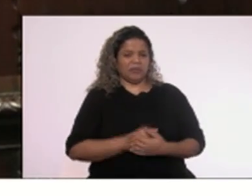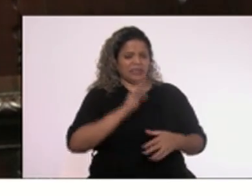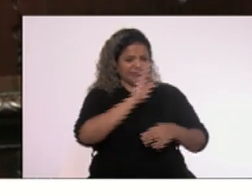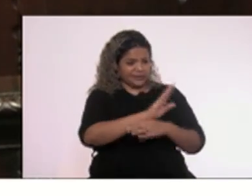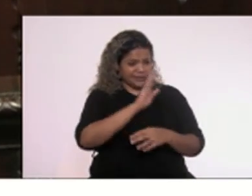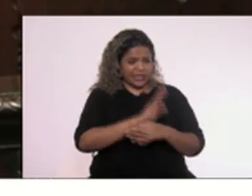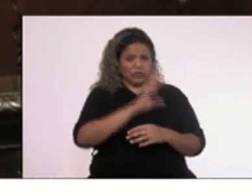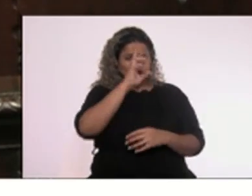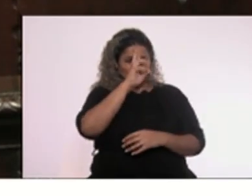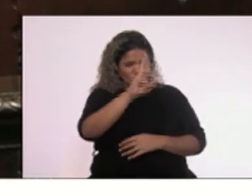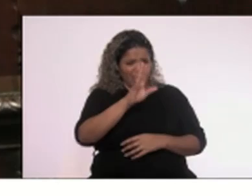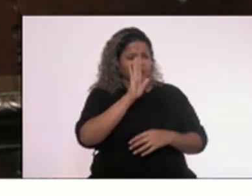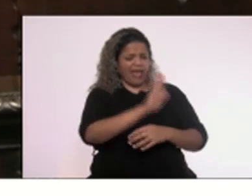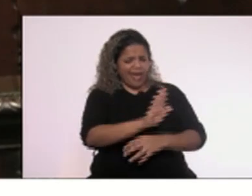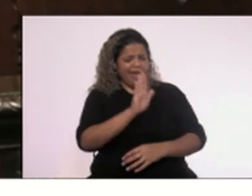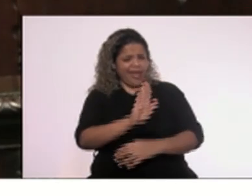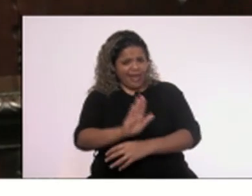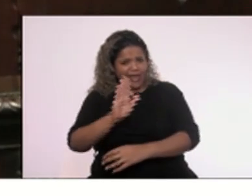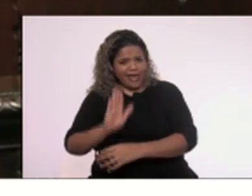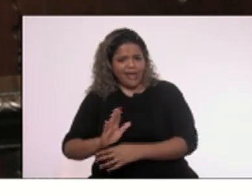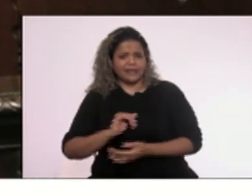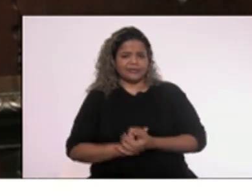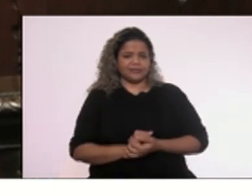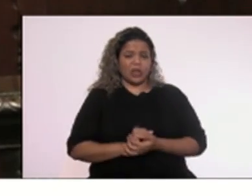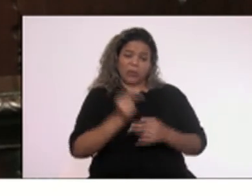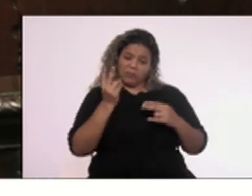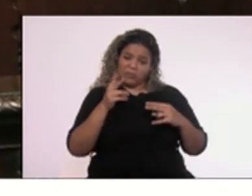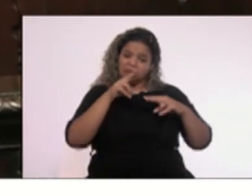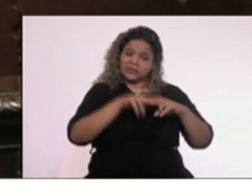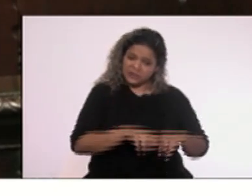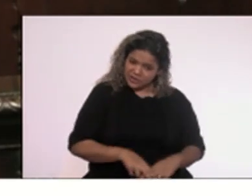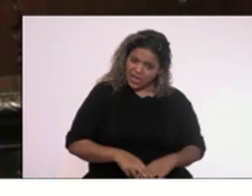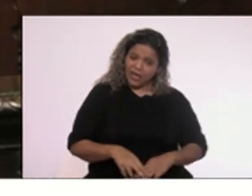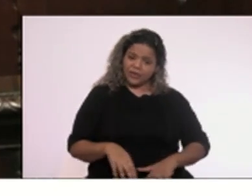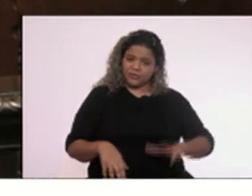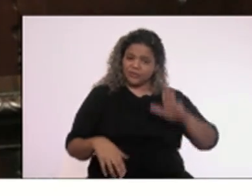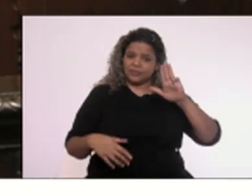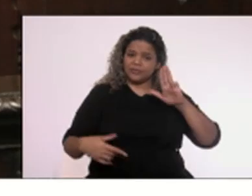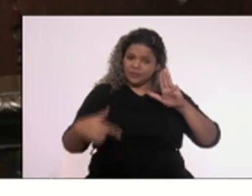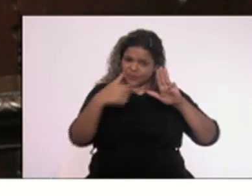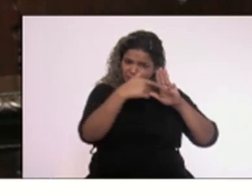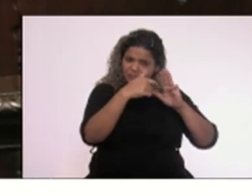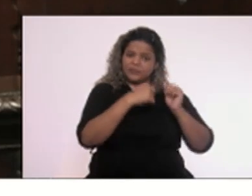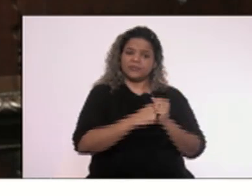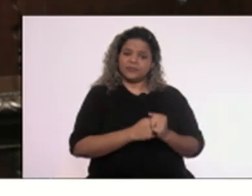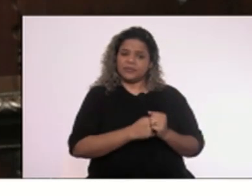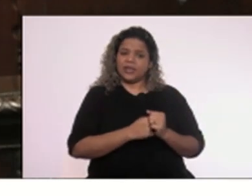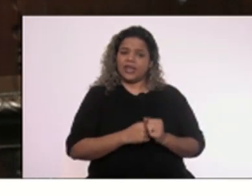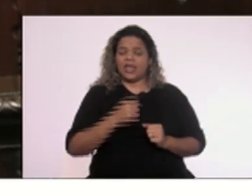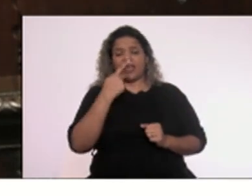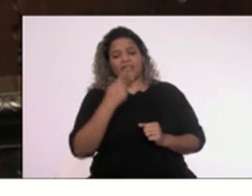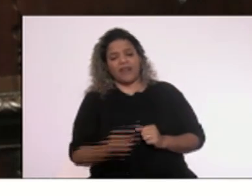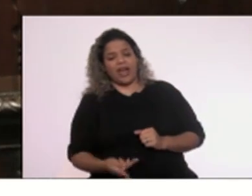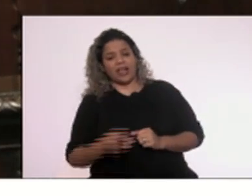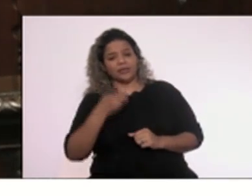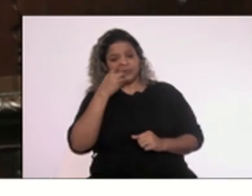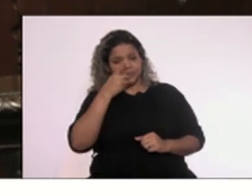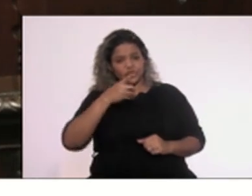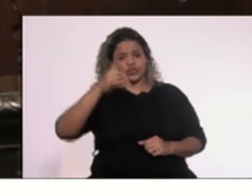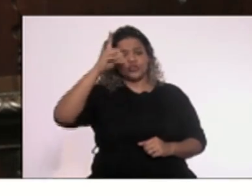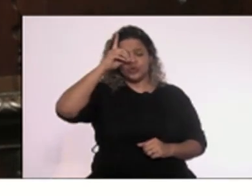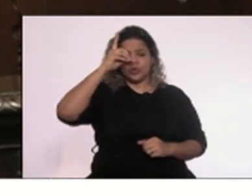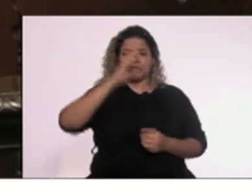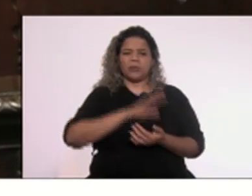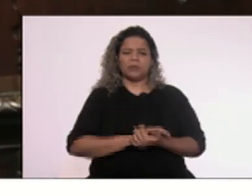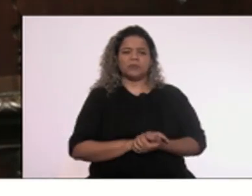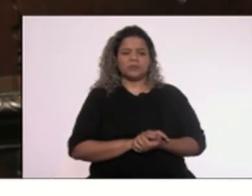chefes do Poder Executivo, o presidiário e a que chama de presidenta, que eu me recuso a usar esse